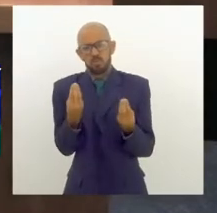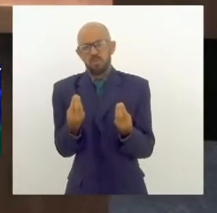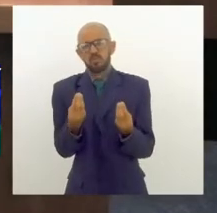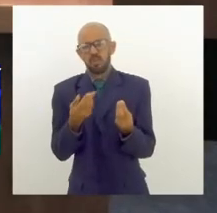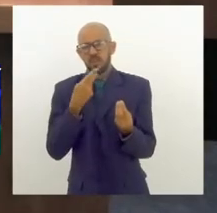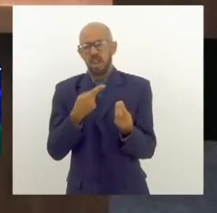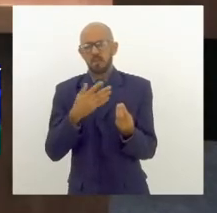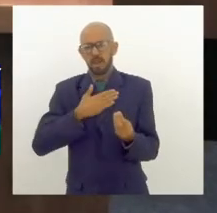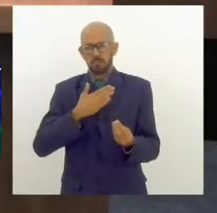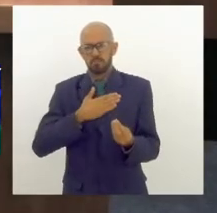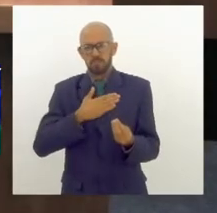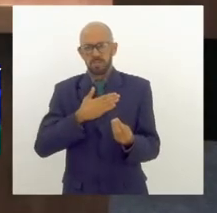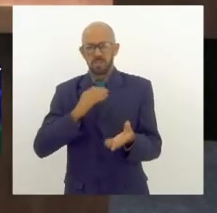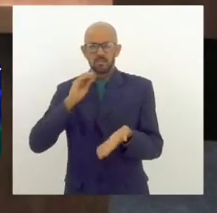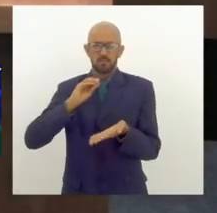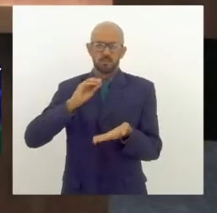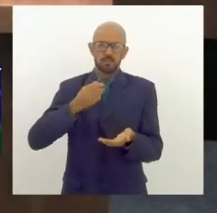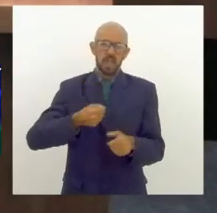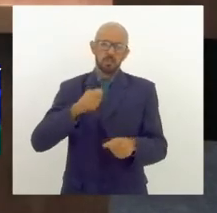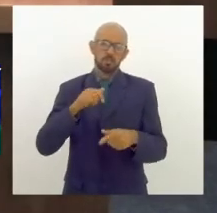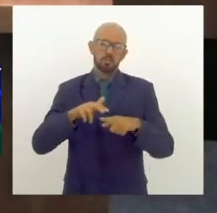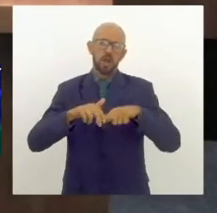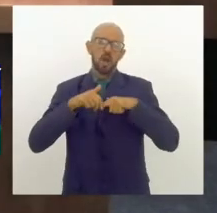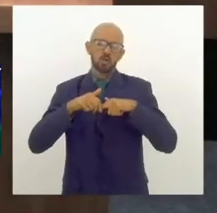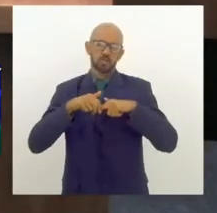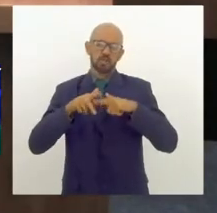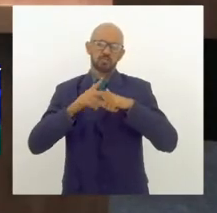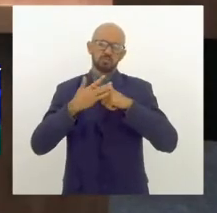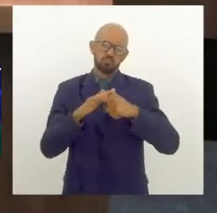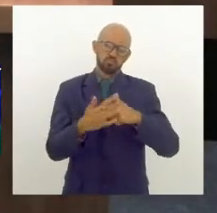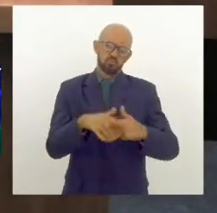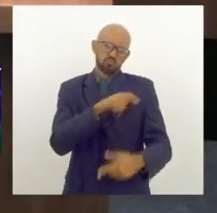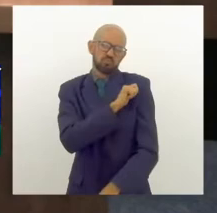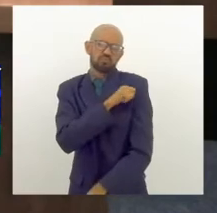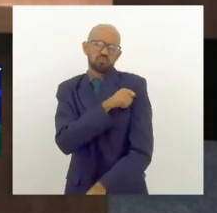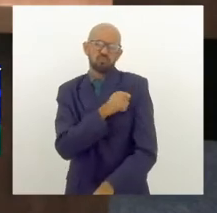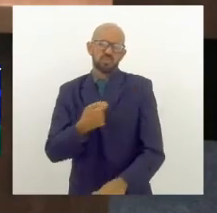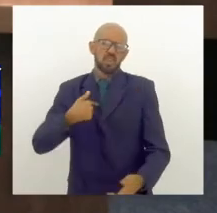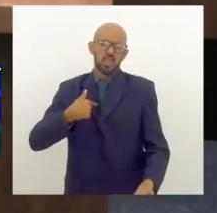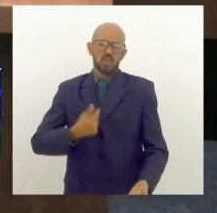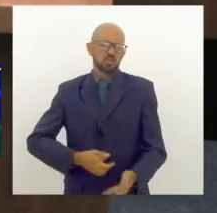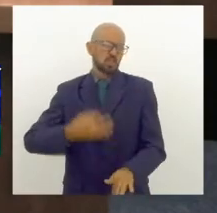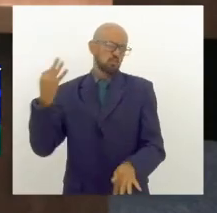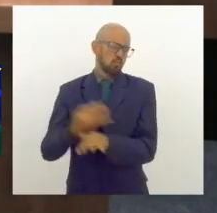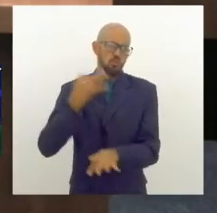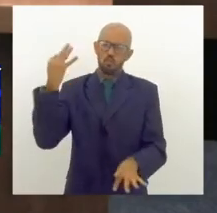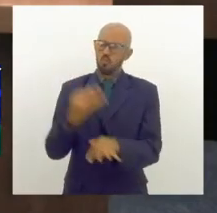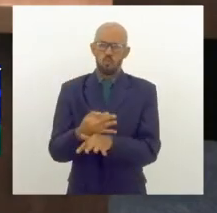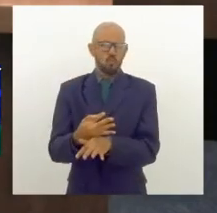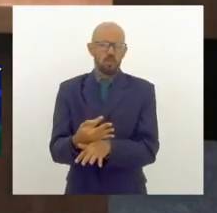está passando por recuperação fiscal, que eu já estou de saco cheio de ouvir essa desculpa.